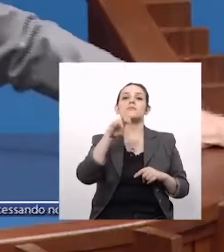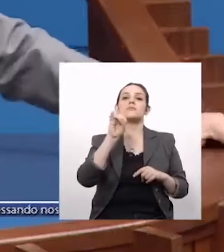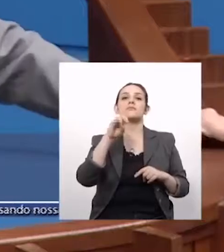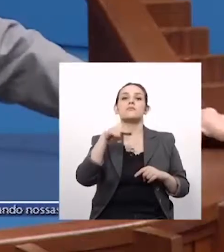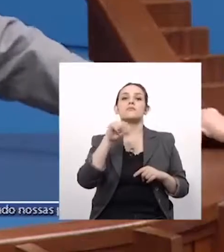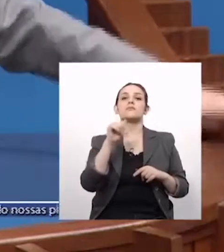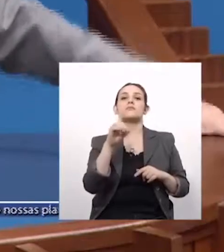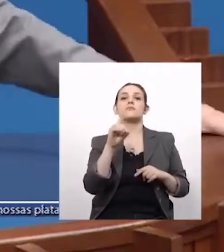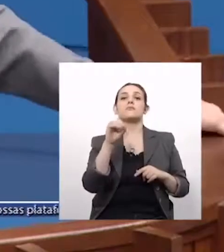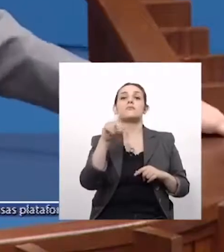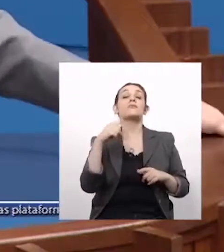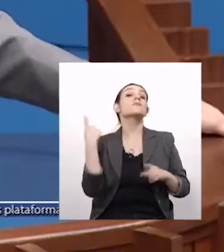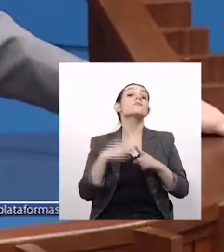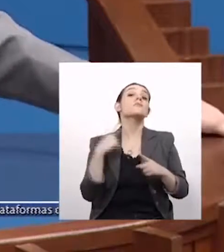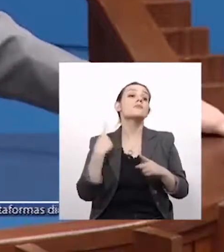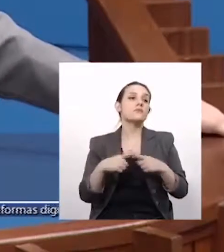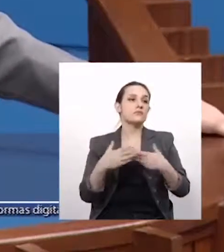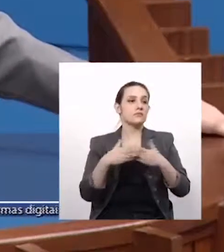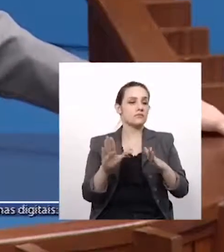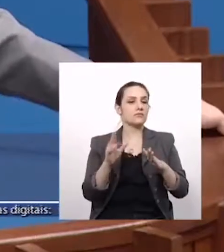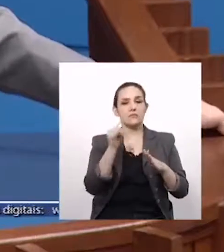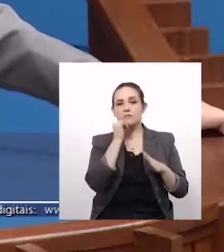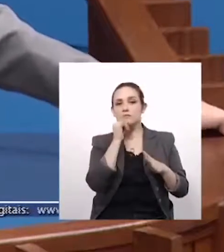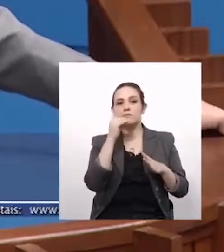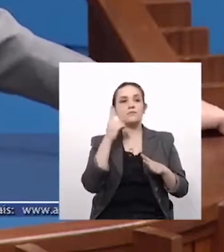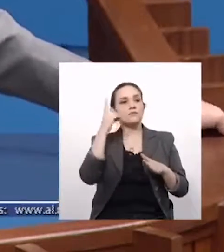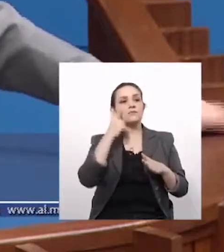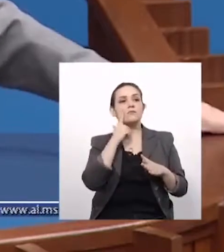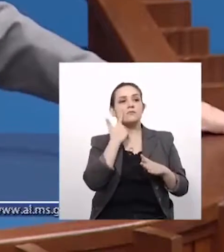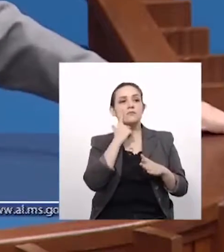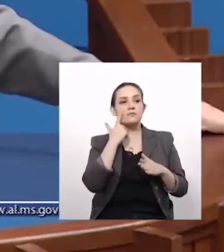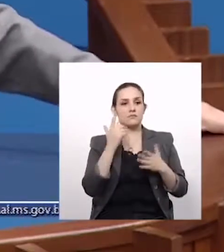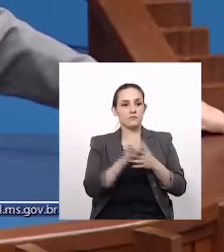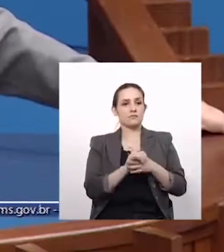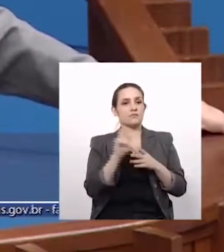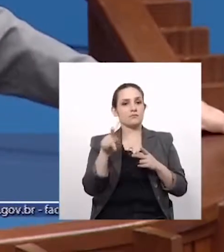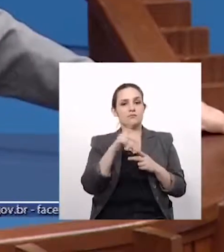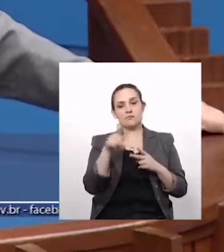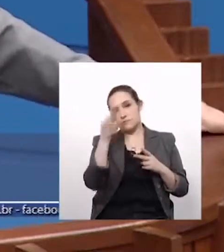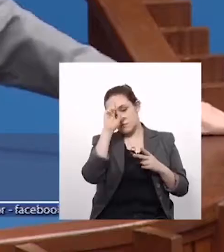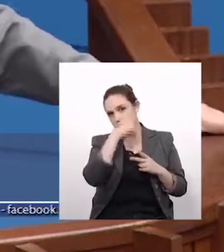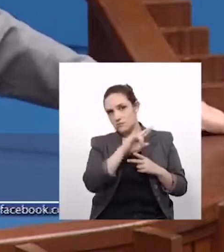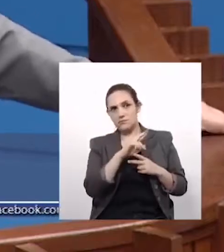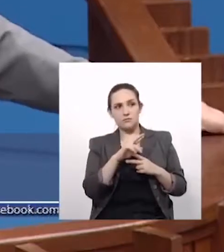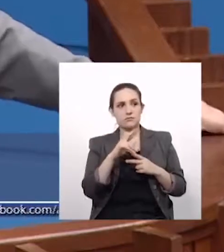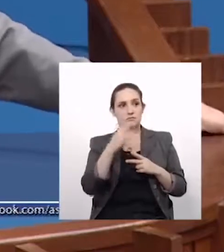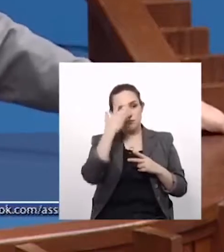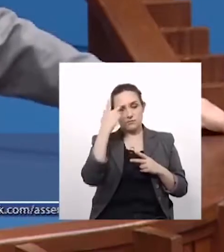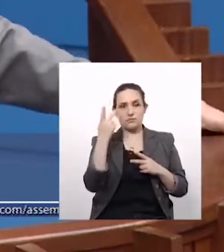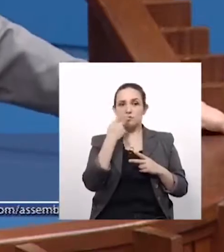Por exemplo, eu tenho informação, deputado Londres, deputado professor Rinaldo, que de